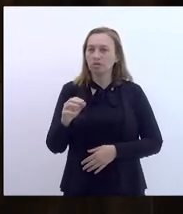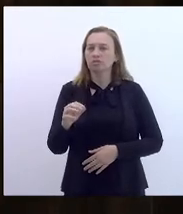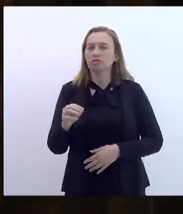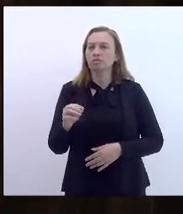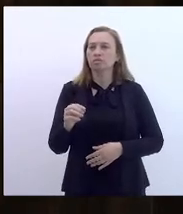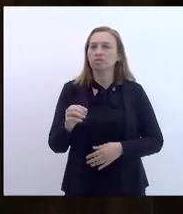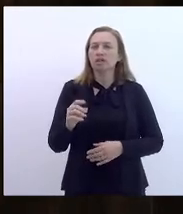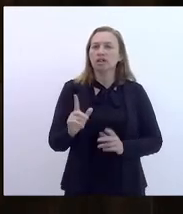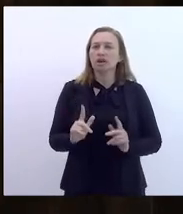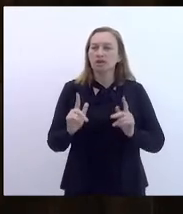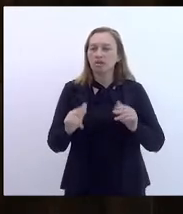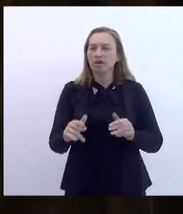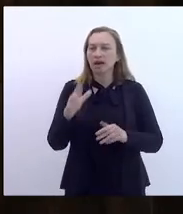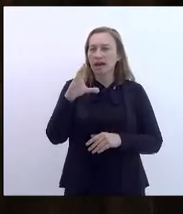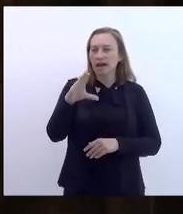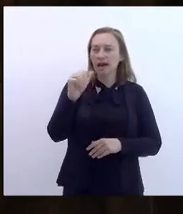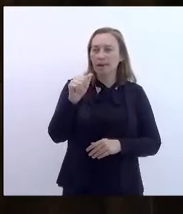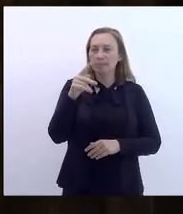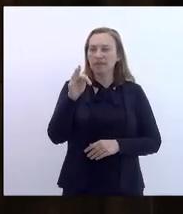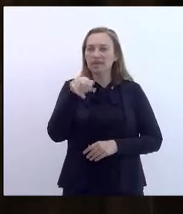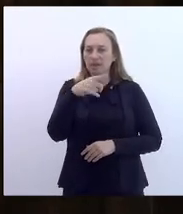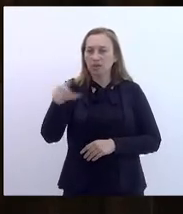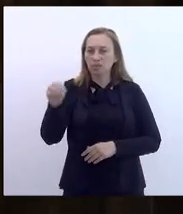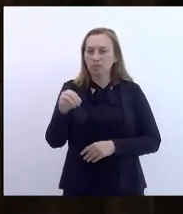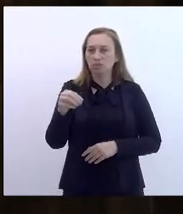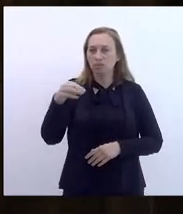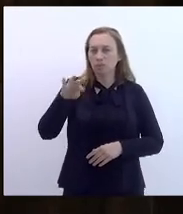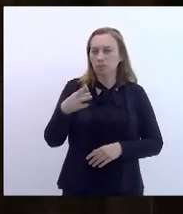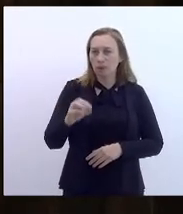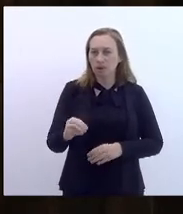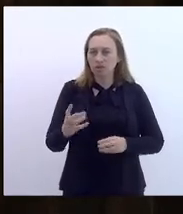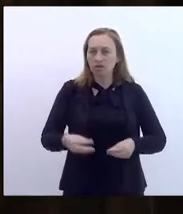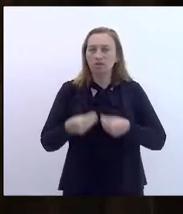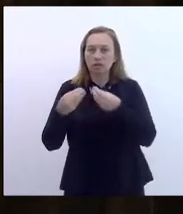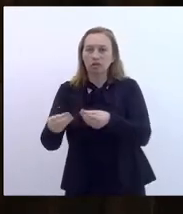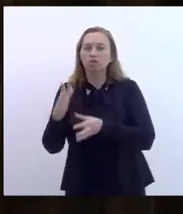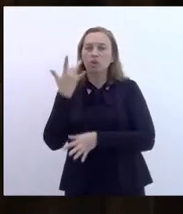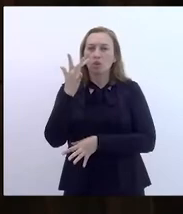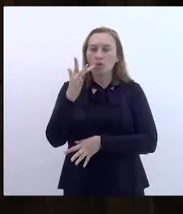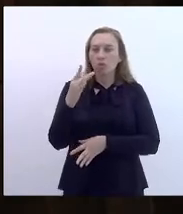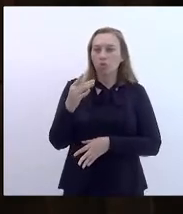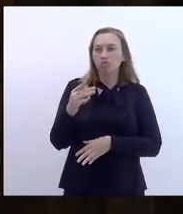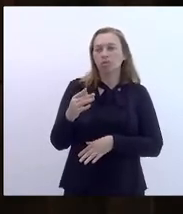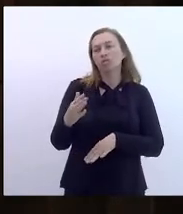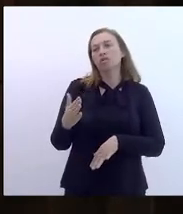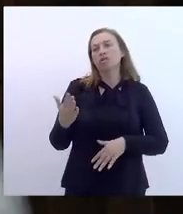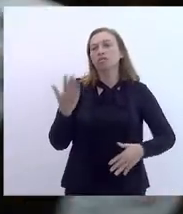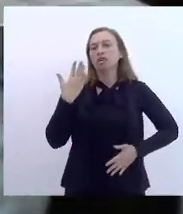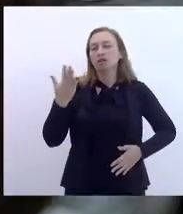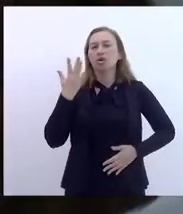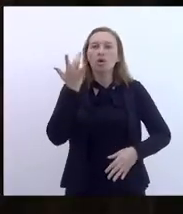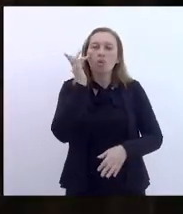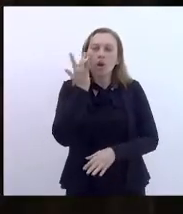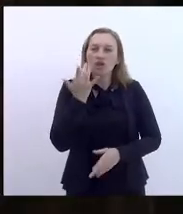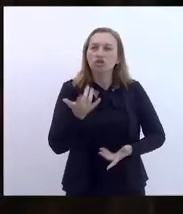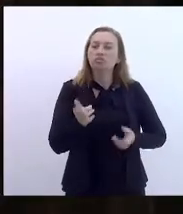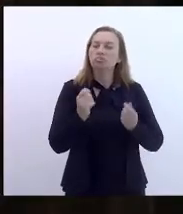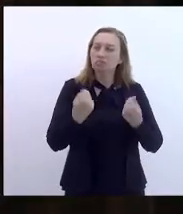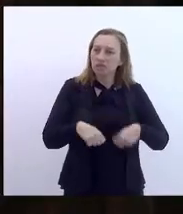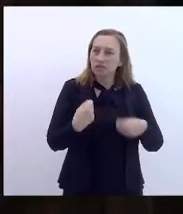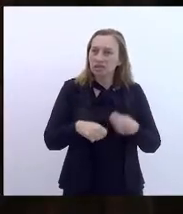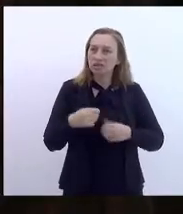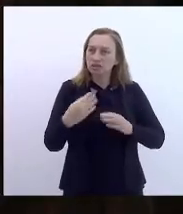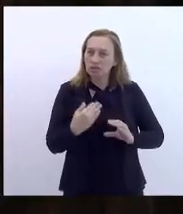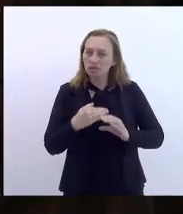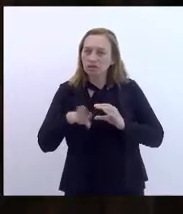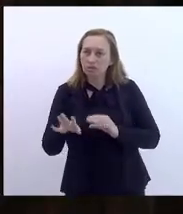Mato é um pouco disso eles estão nas nossas favelas Então me entregando o ouro para o bandido Então nesse sentido eu acho que deveria haver